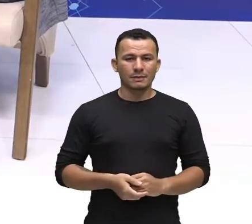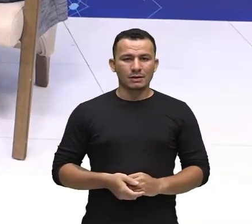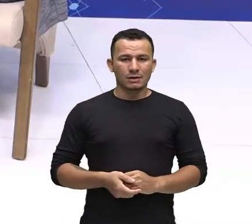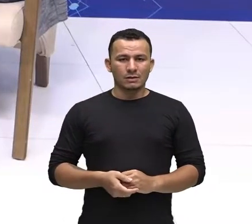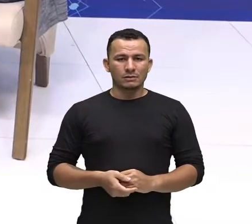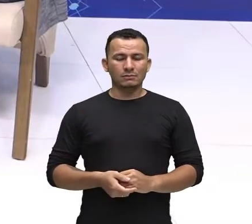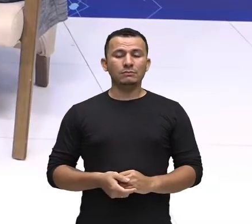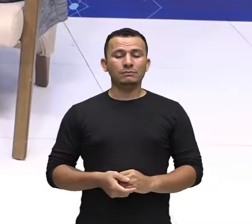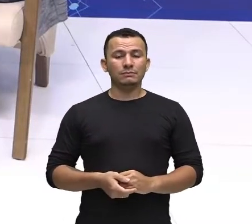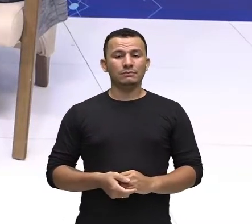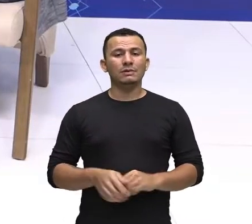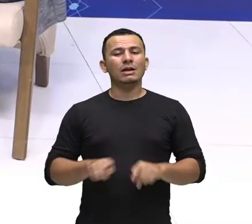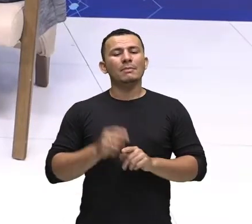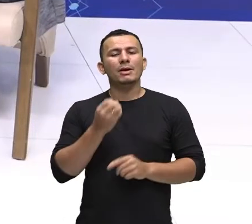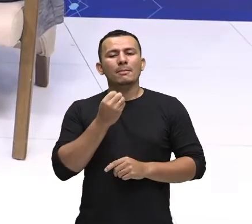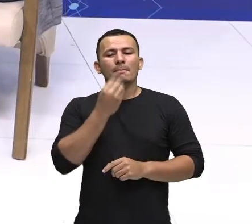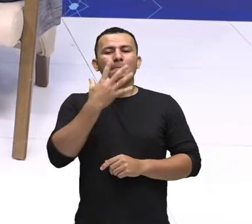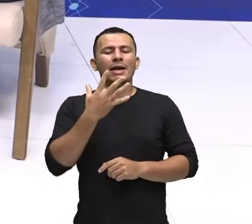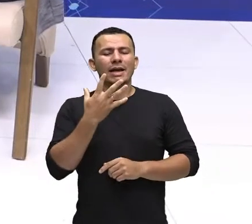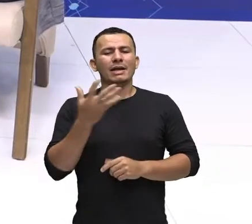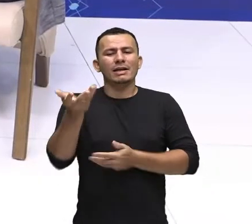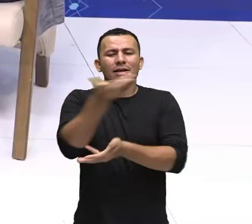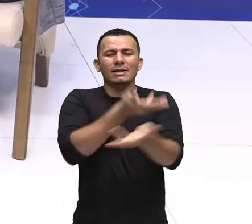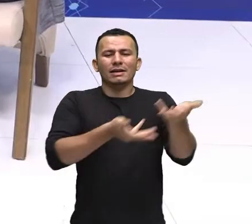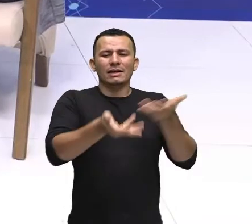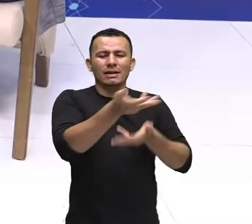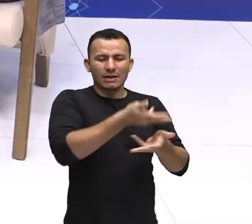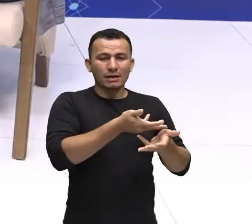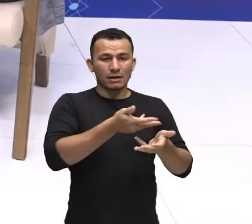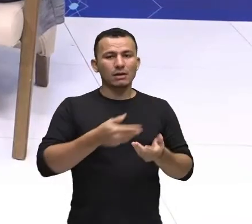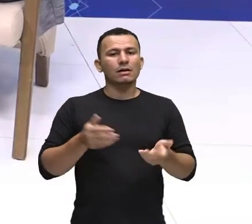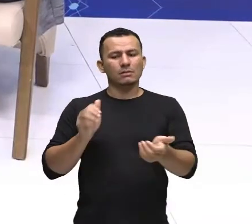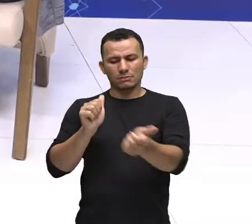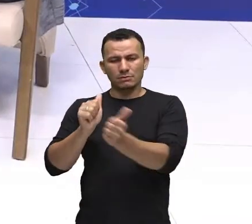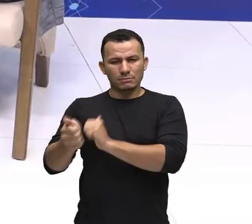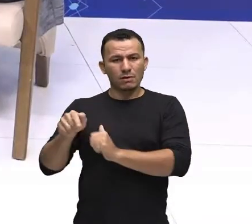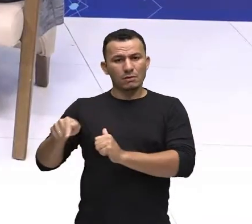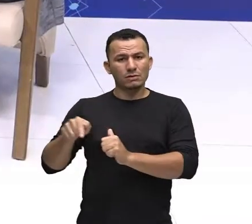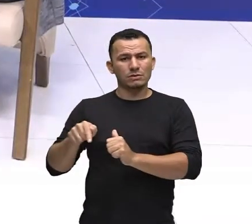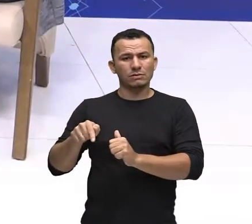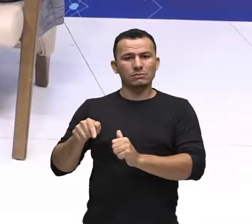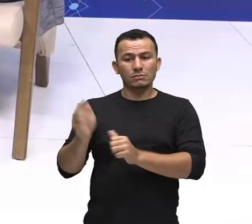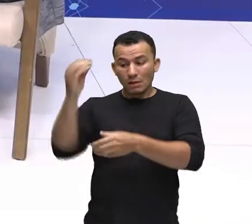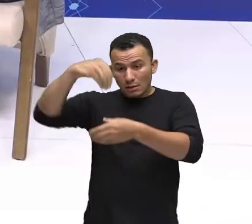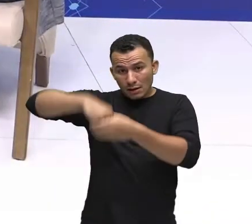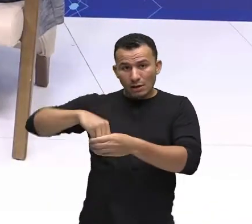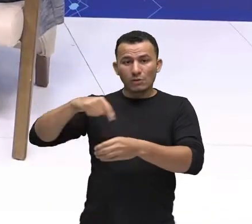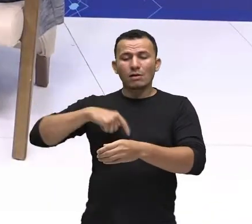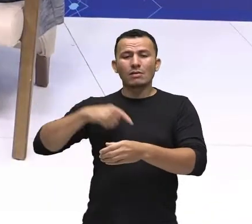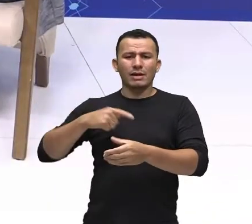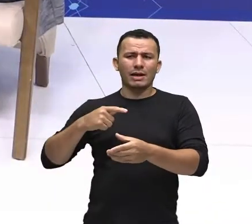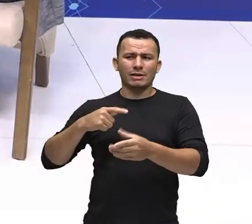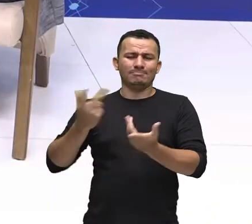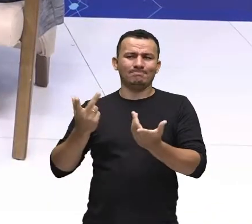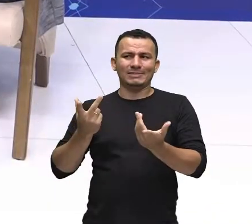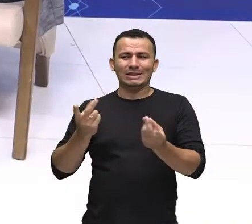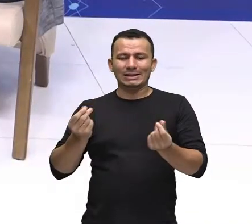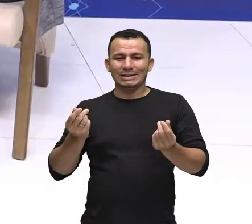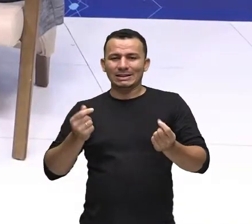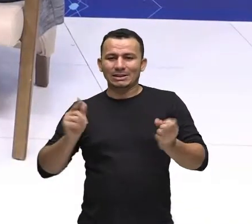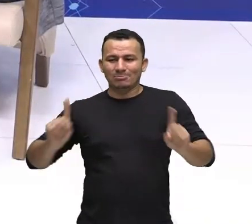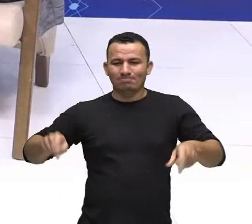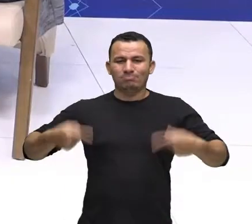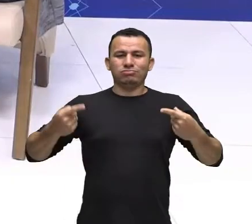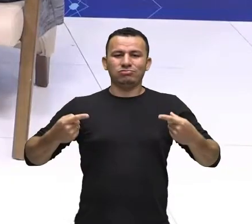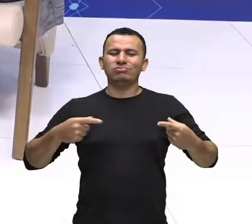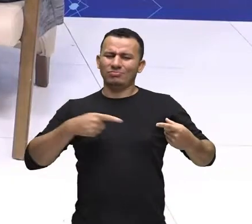aí desse bem comum, dessa relação. É claro que o esporte, ele em si traz uma rivalidade. Sim, sim.